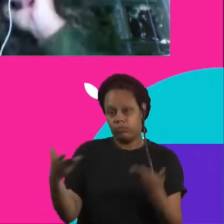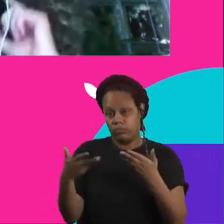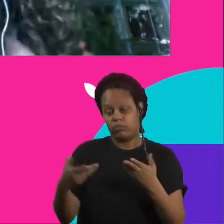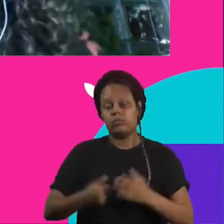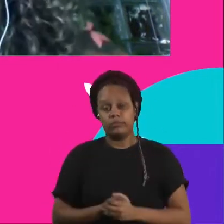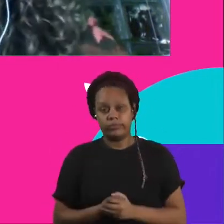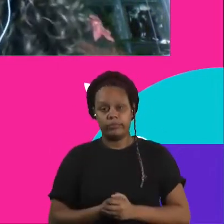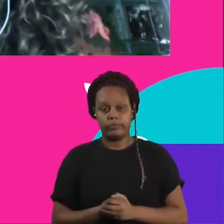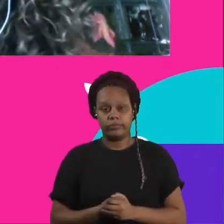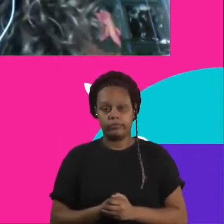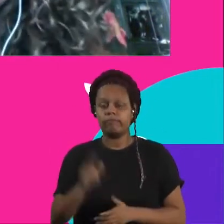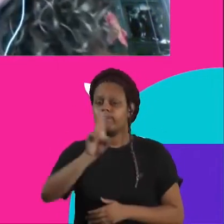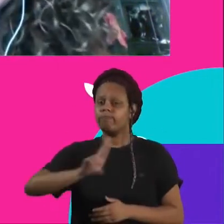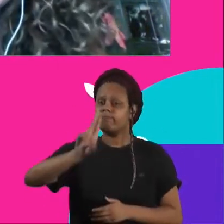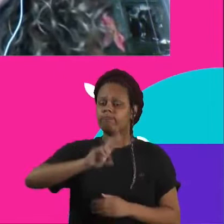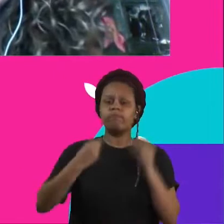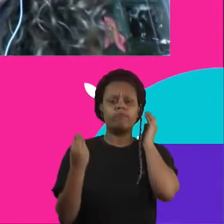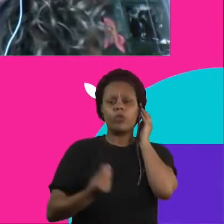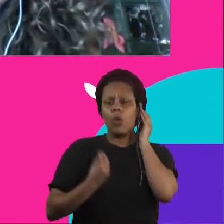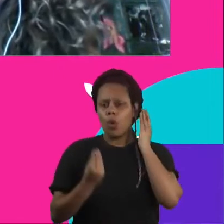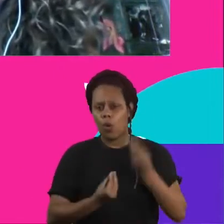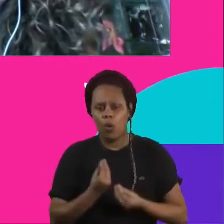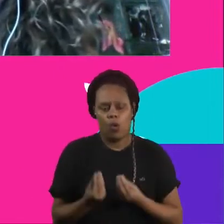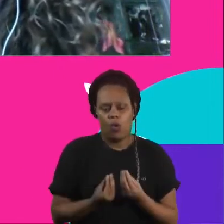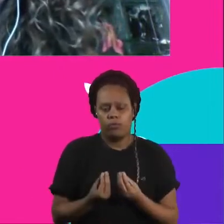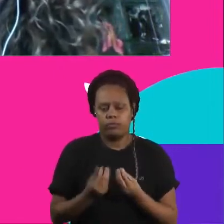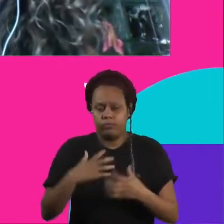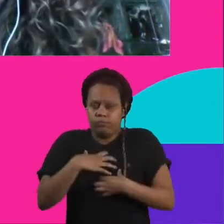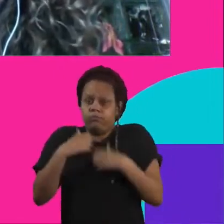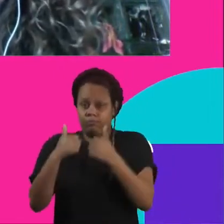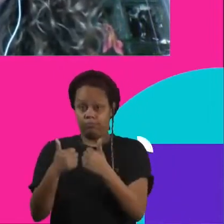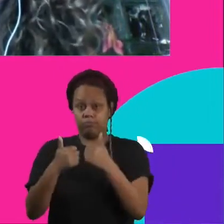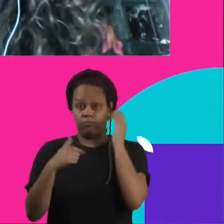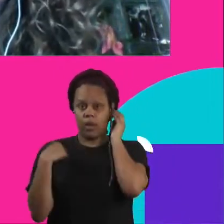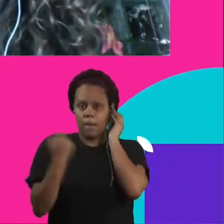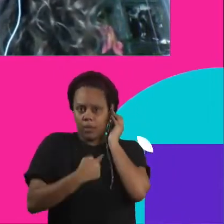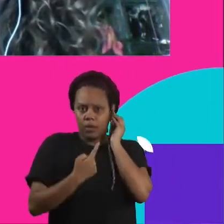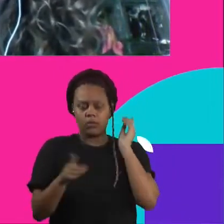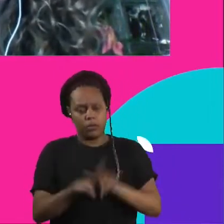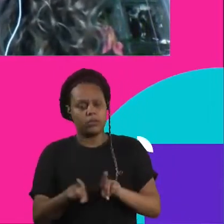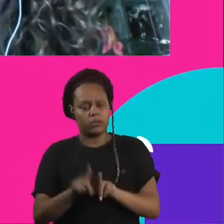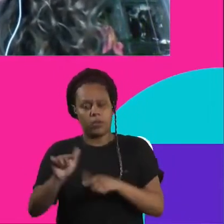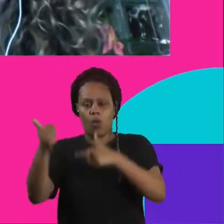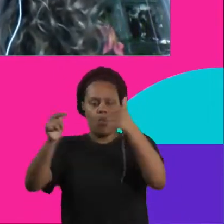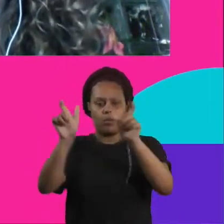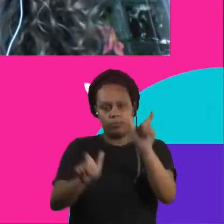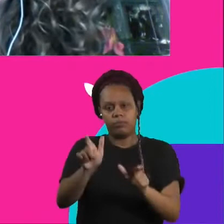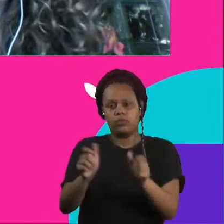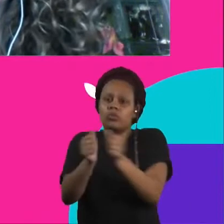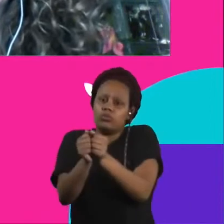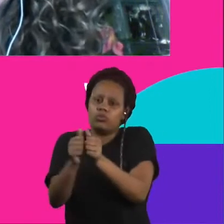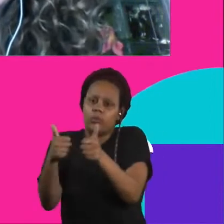gente usa isso para o nosso bem e para o bem das pessoas que estão ao nosso redor também, né, Di?